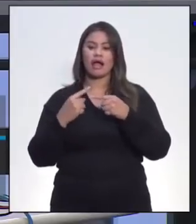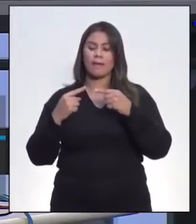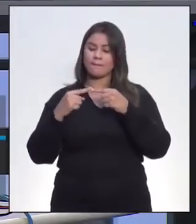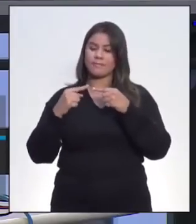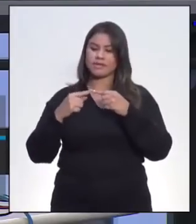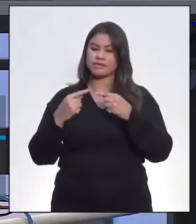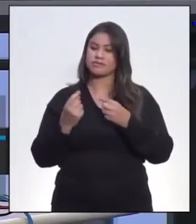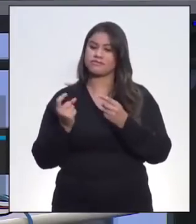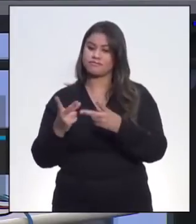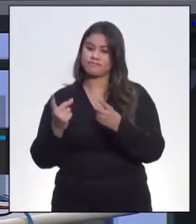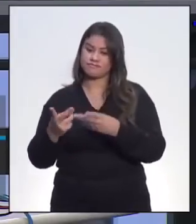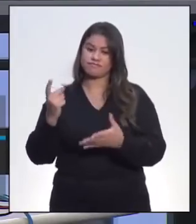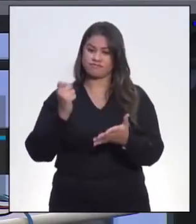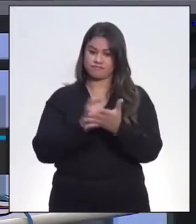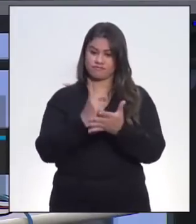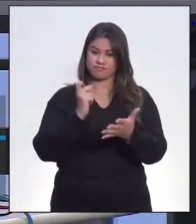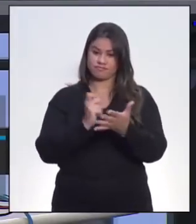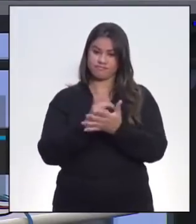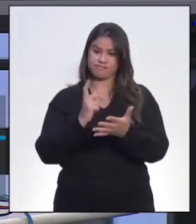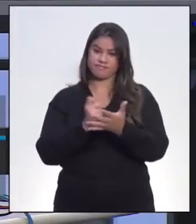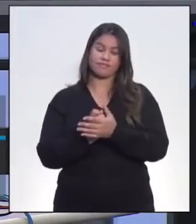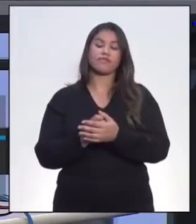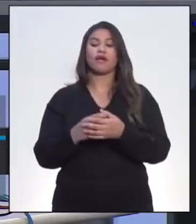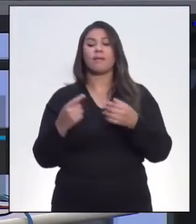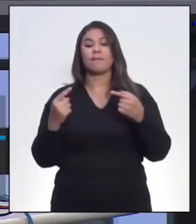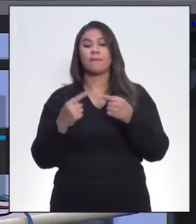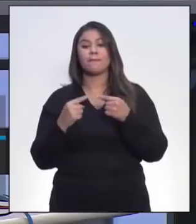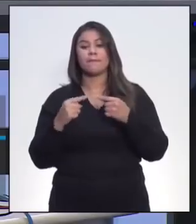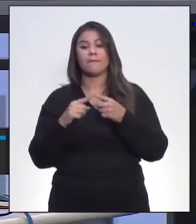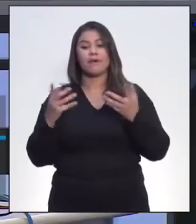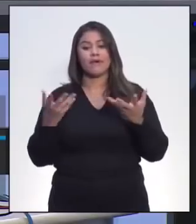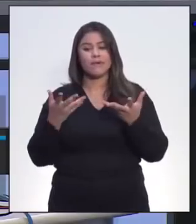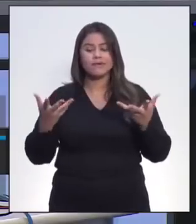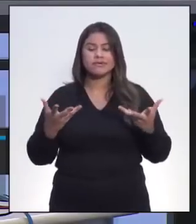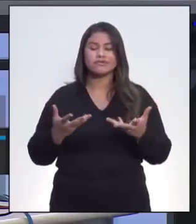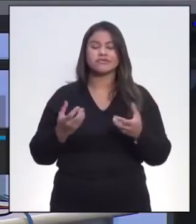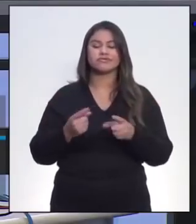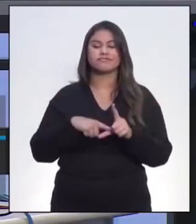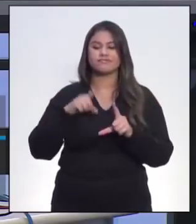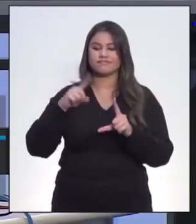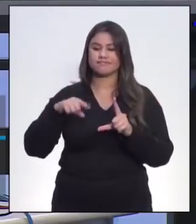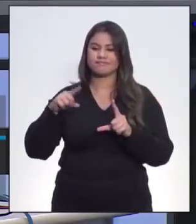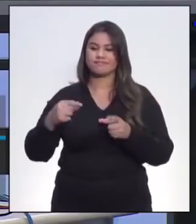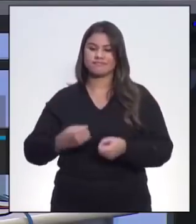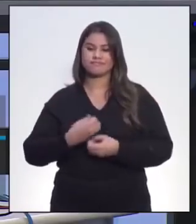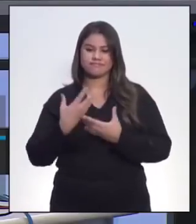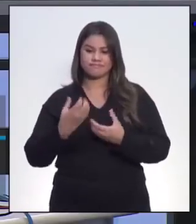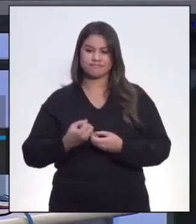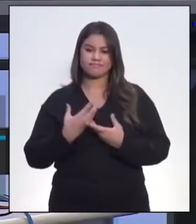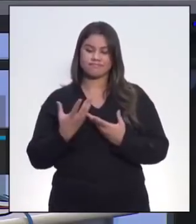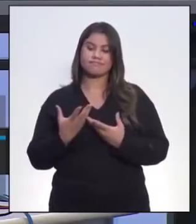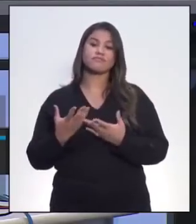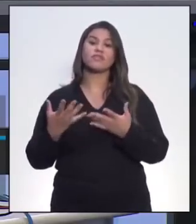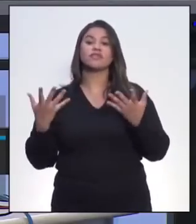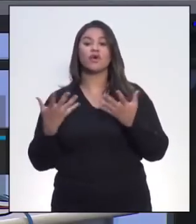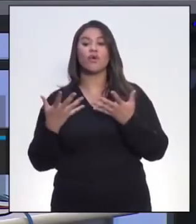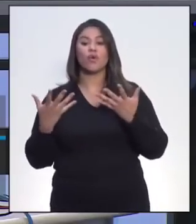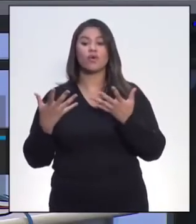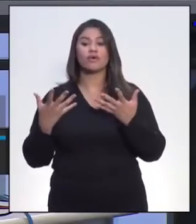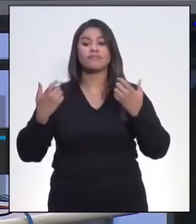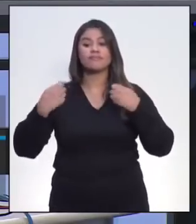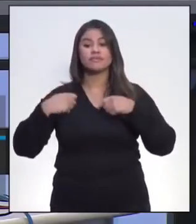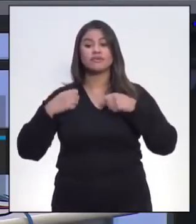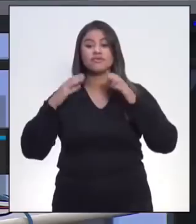trabalhar nessa ideia do infográfico. Então, é assim, a gente, né, na aula de hoje, tem que desapegar um pouco dessa